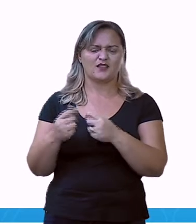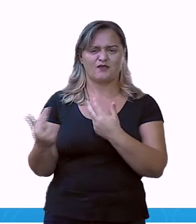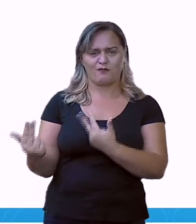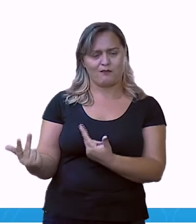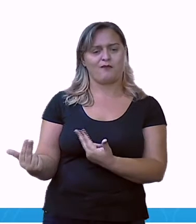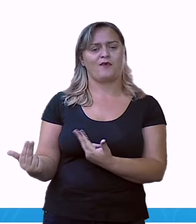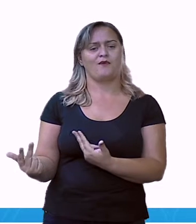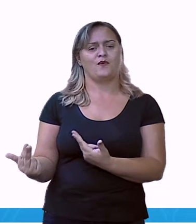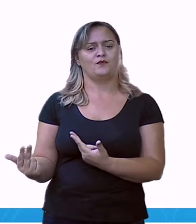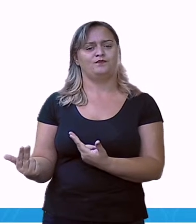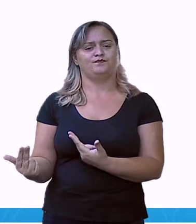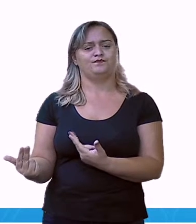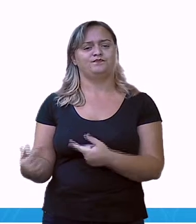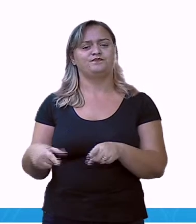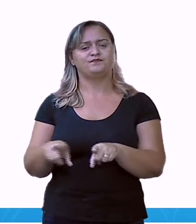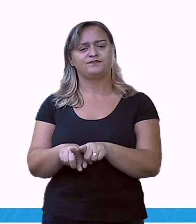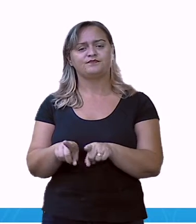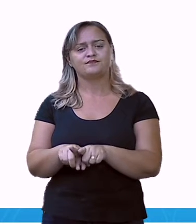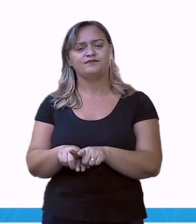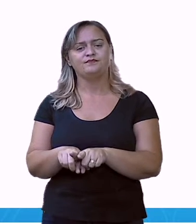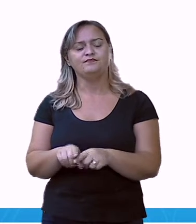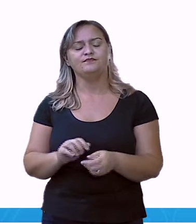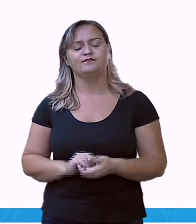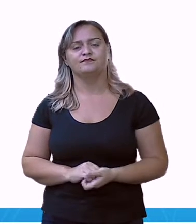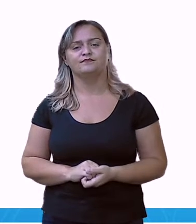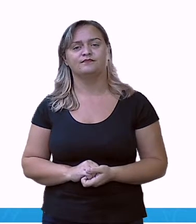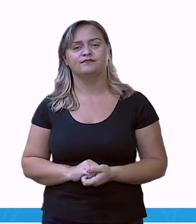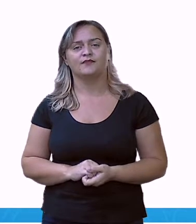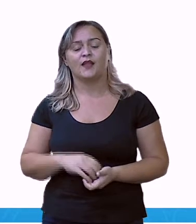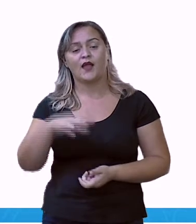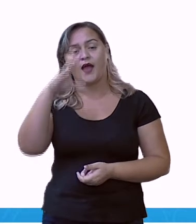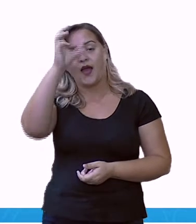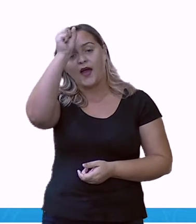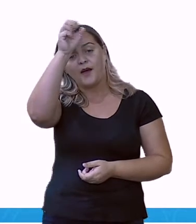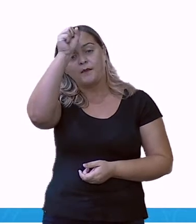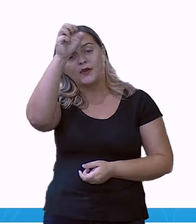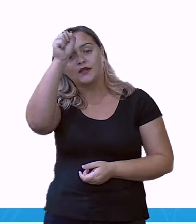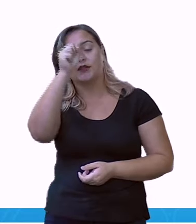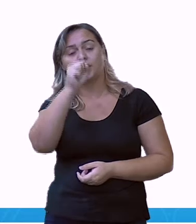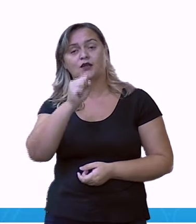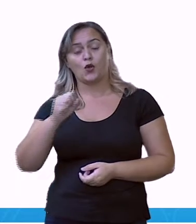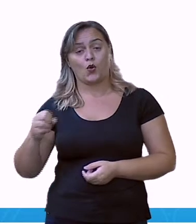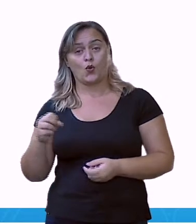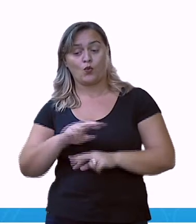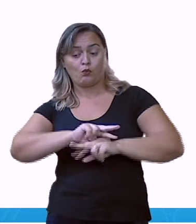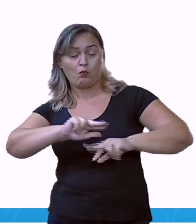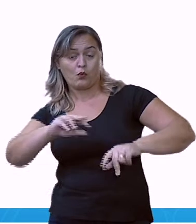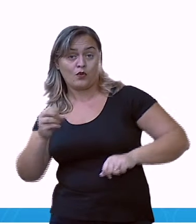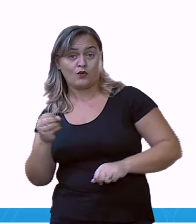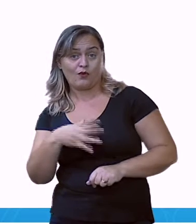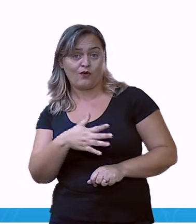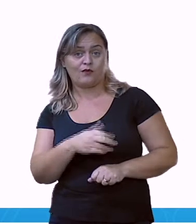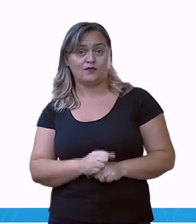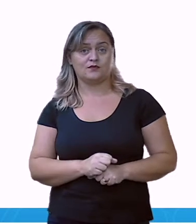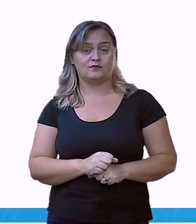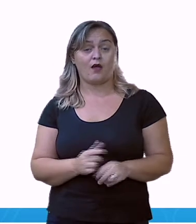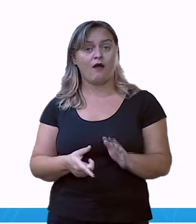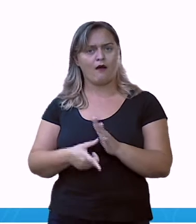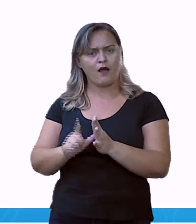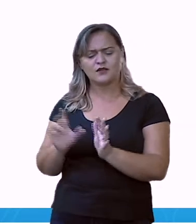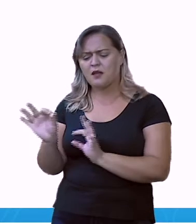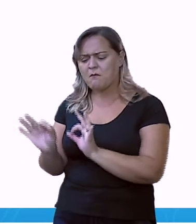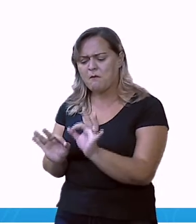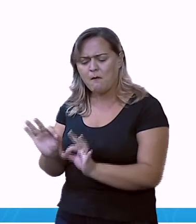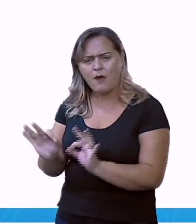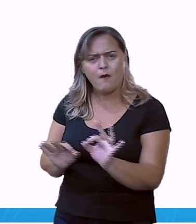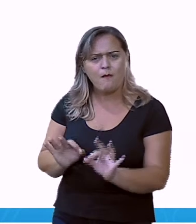ambiente. Aprender novas habilidades requer atenção e foco. Então, o que você precisa? Prepare o ambiente. Antes de começar